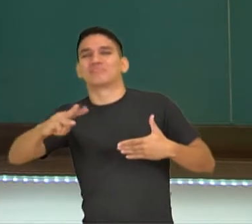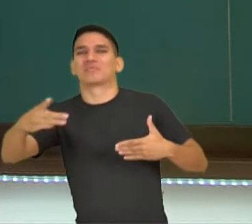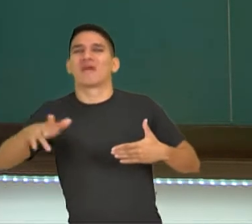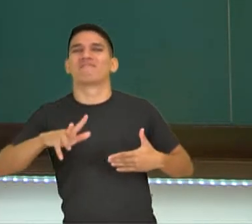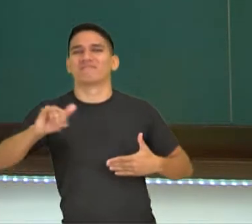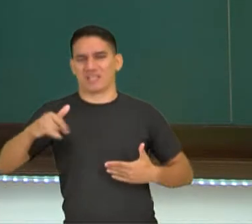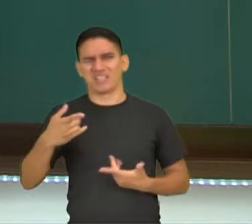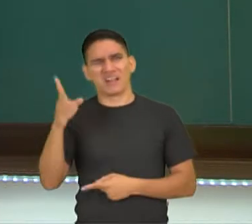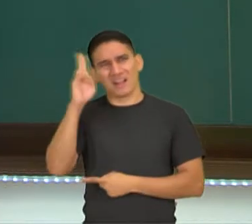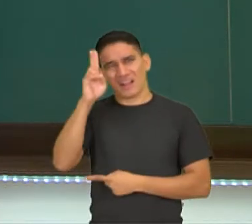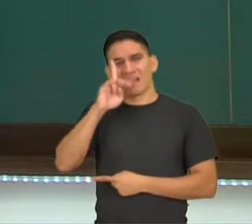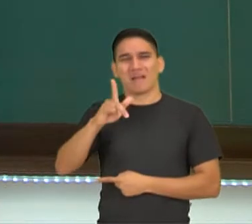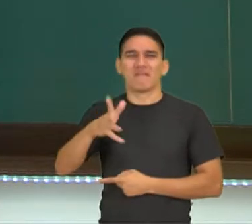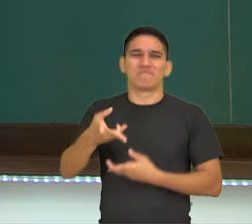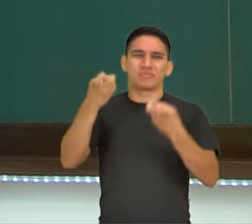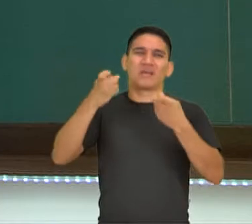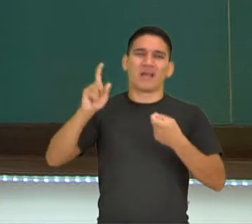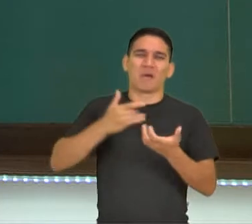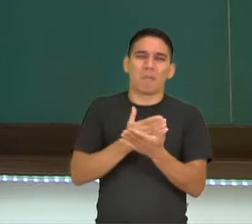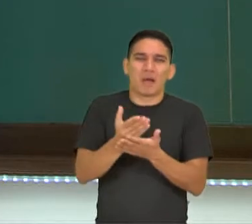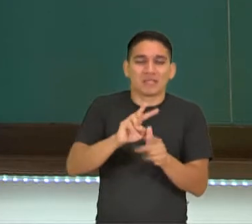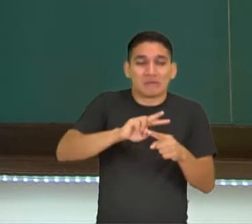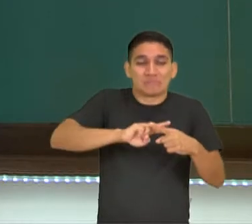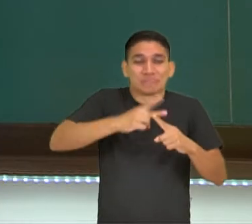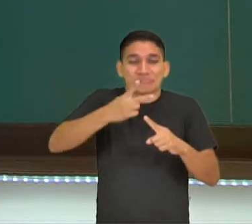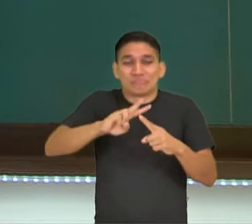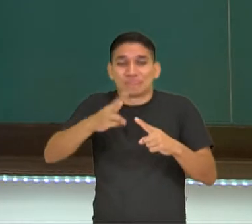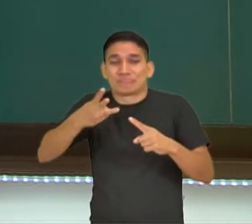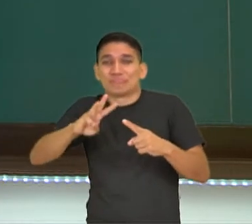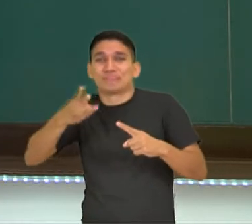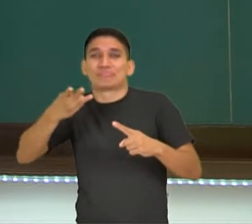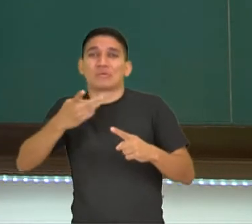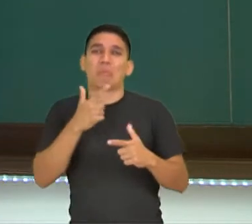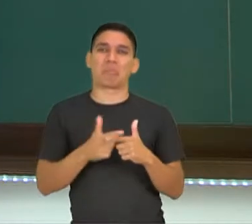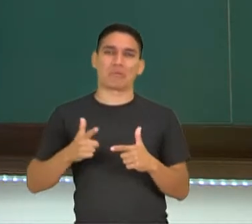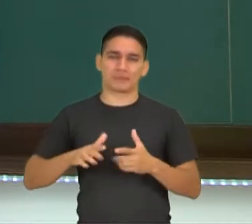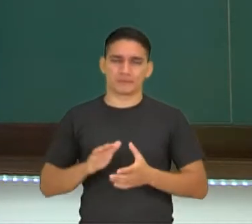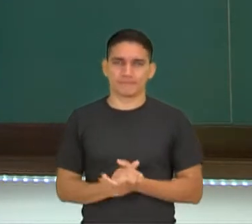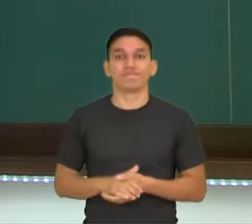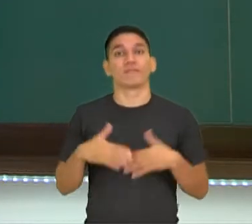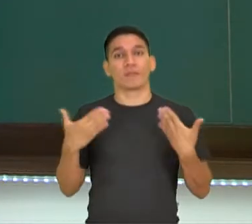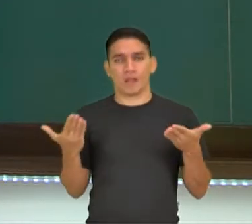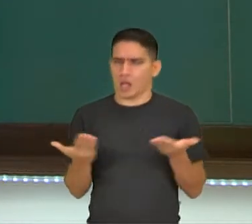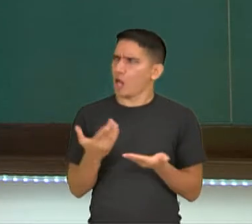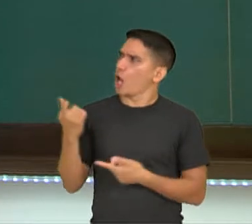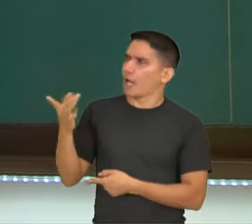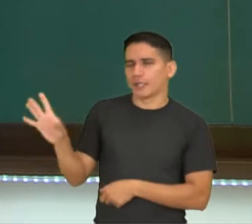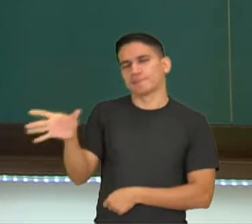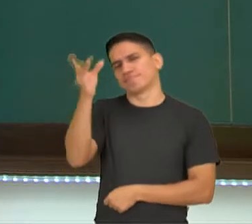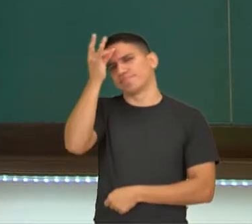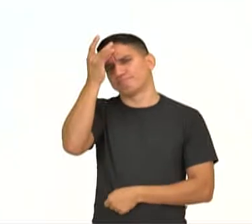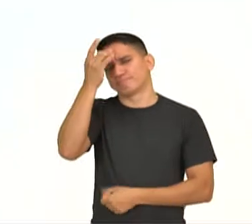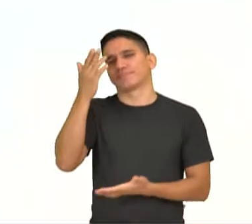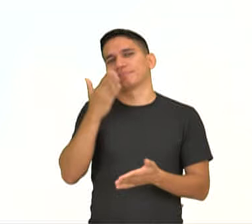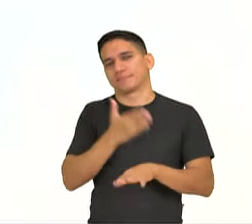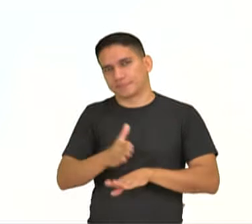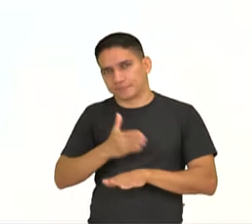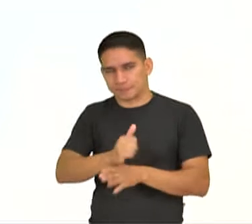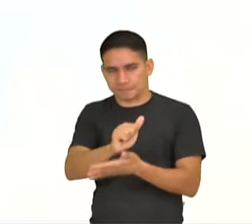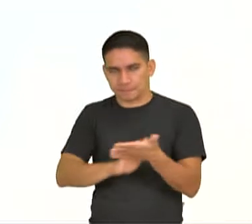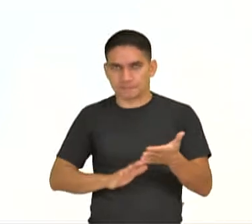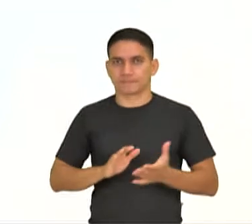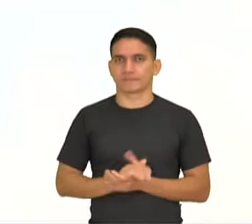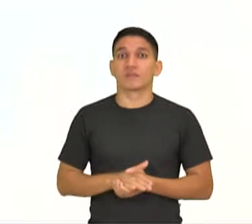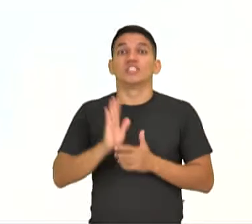outra. Já viu essa história? Exatamente. Então vamos ver agora o exercício 2 para você, tá bom? Com base